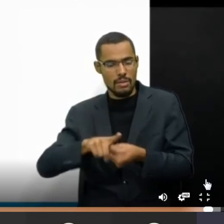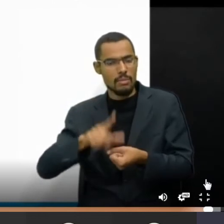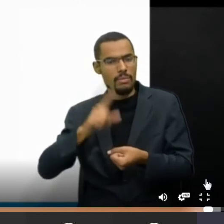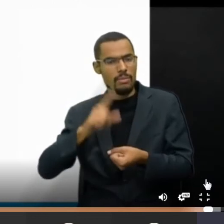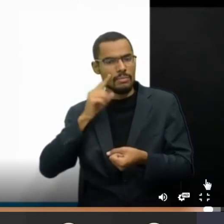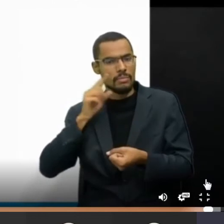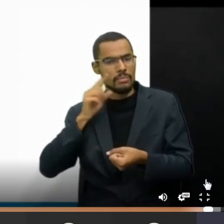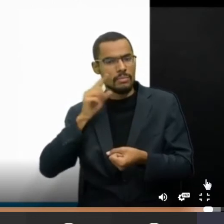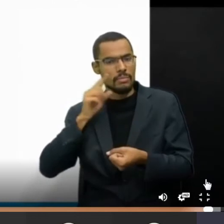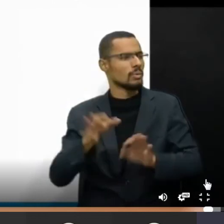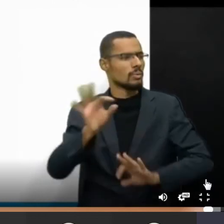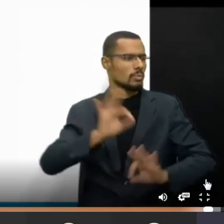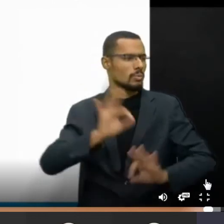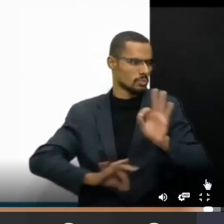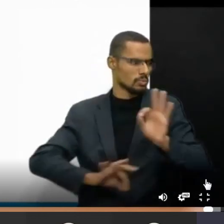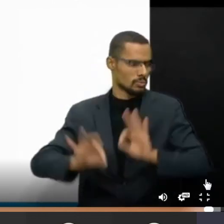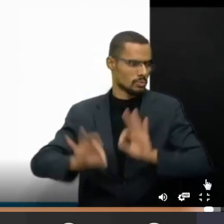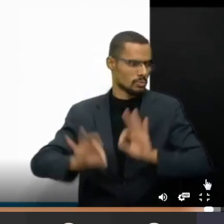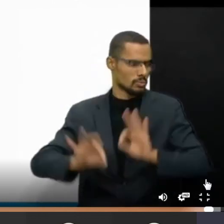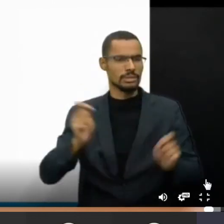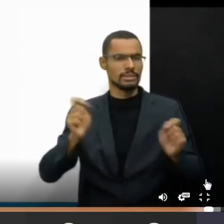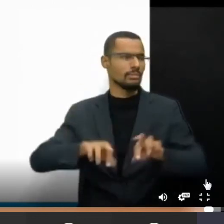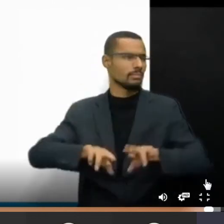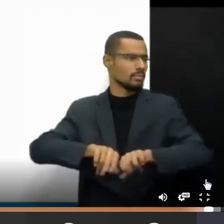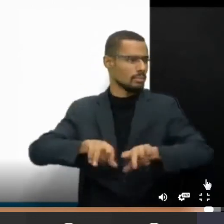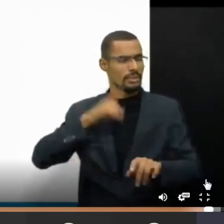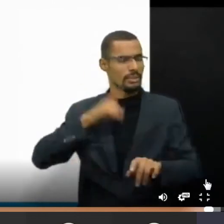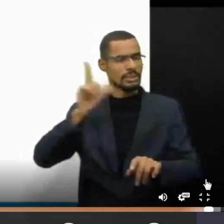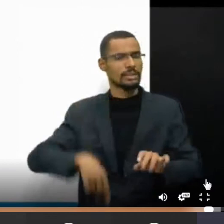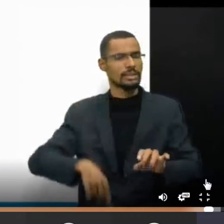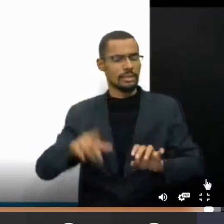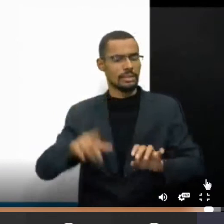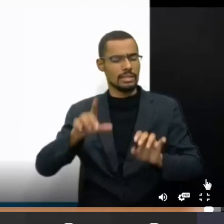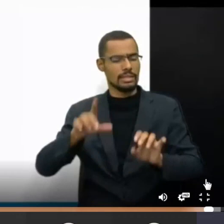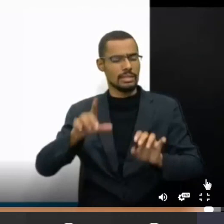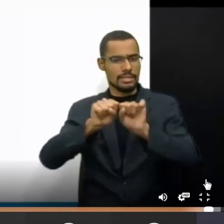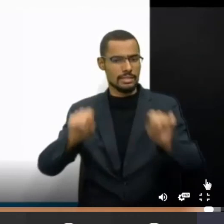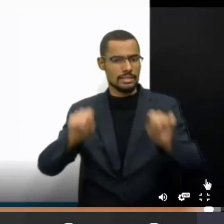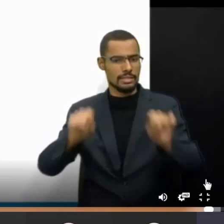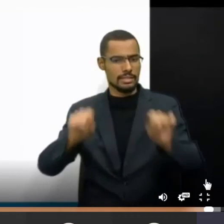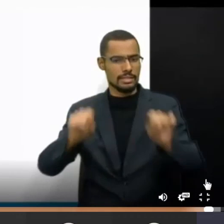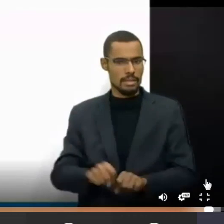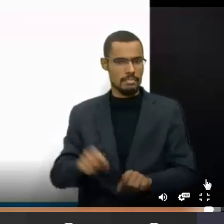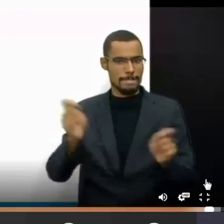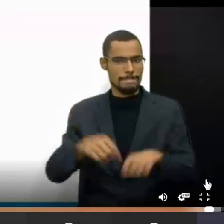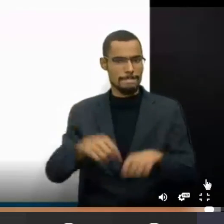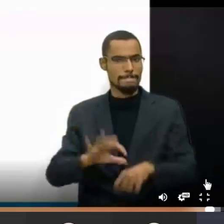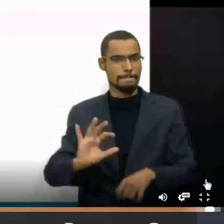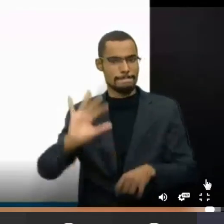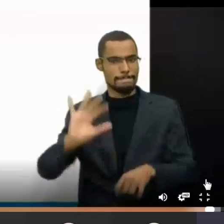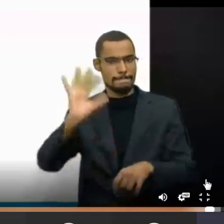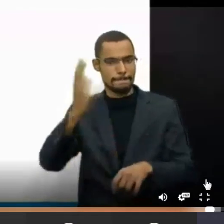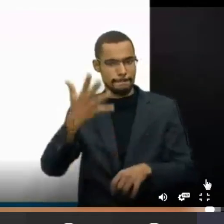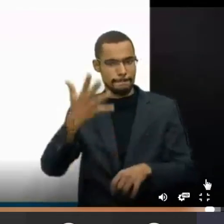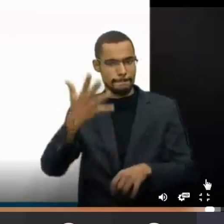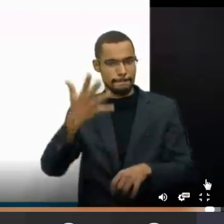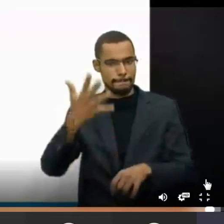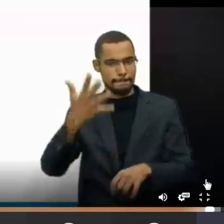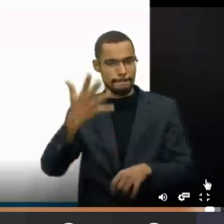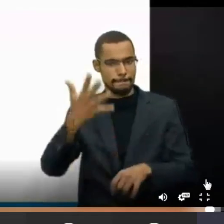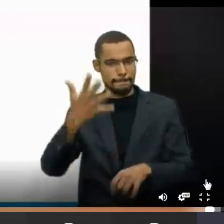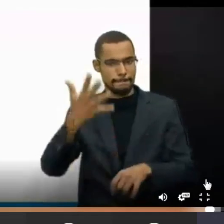vimos aqui a constituição, então, dos diferentes órgãos do sistema digestório. E ainda